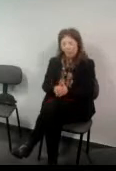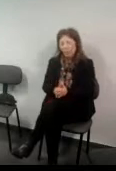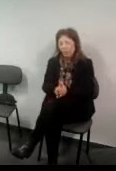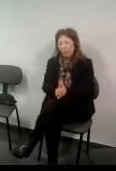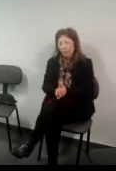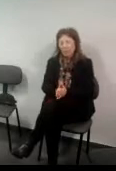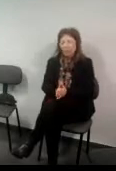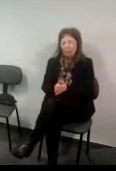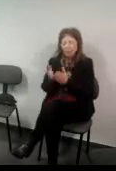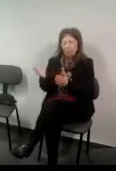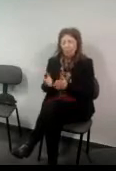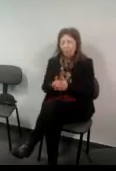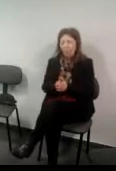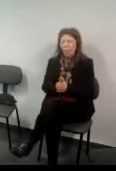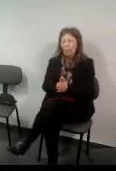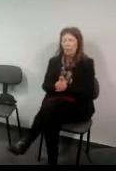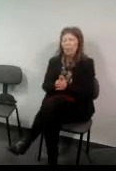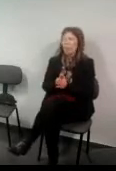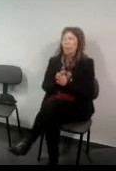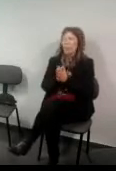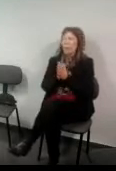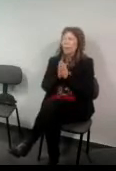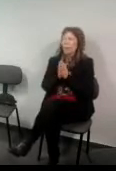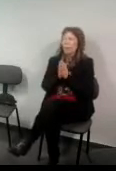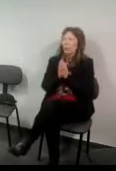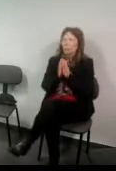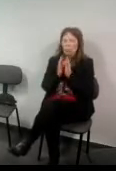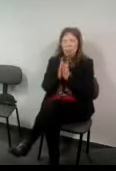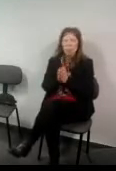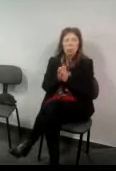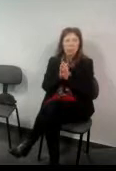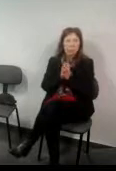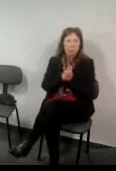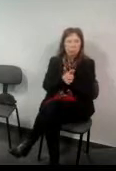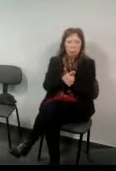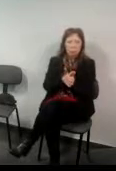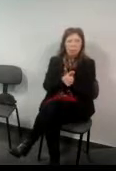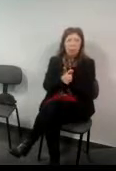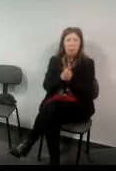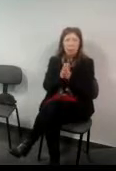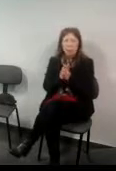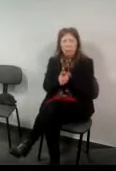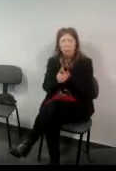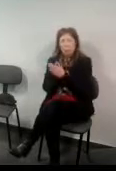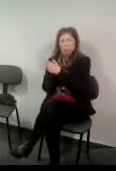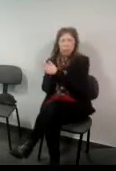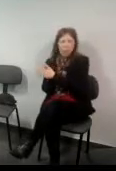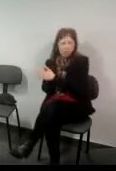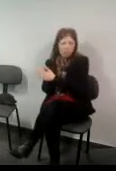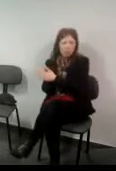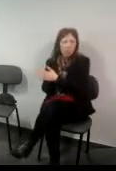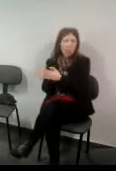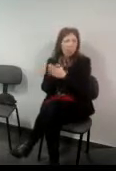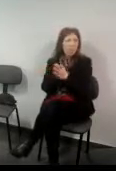fazer um parênteses aqui. Ele até comentou, o raciocínio do magnetizador não é o mesmo raciocínio de um